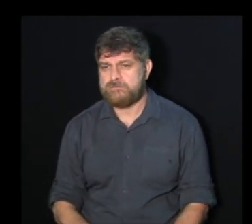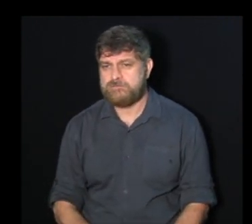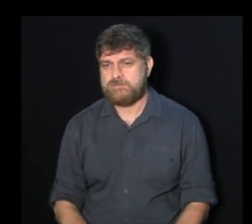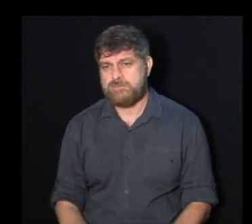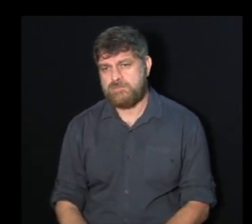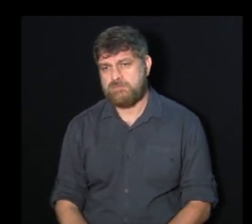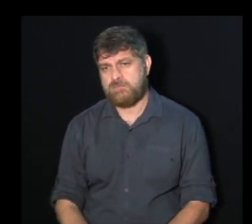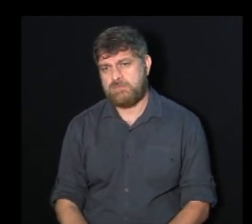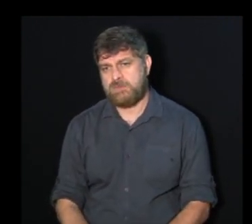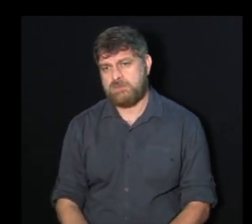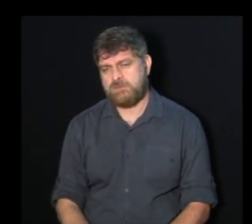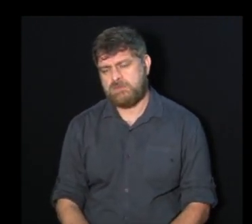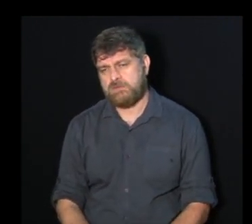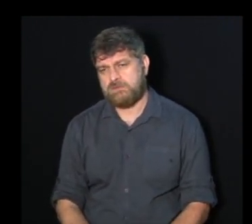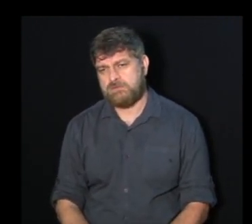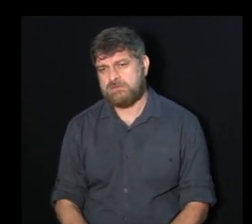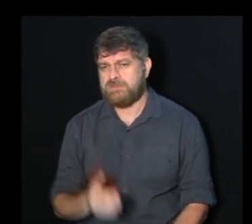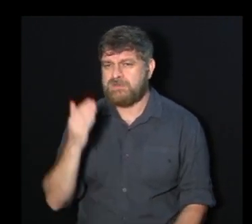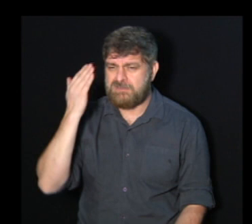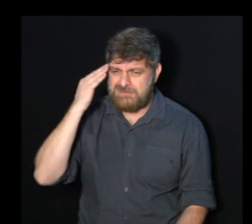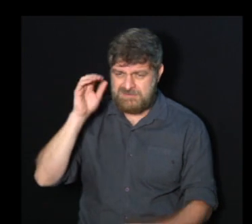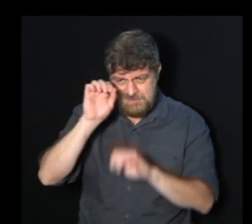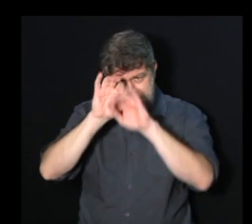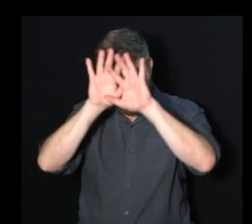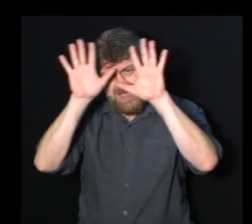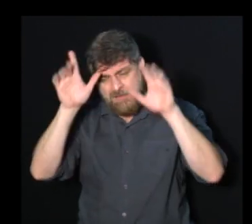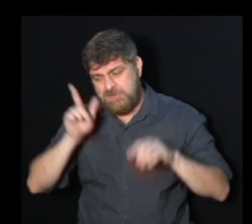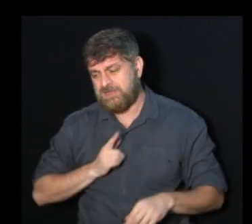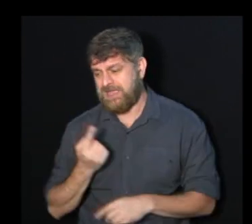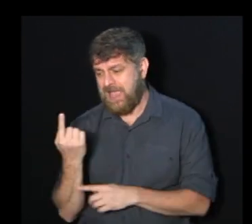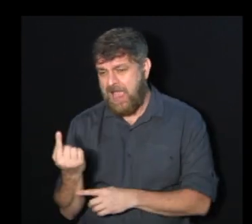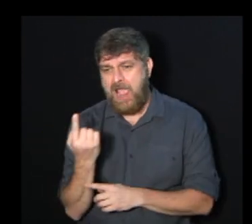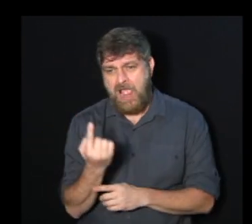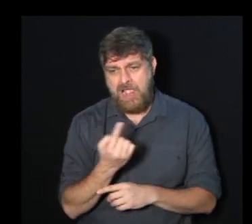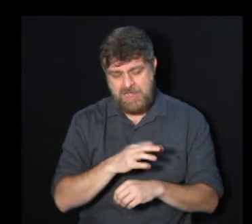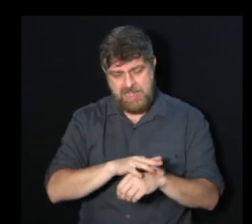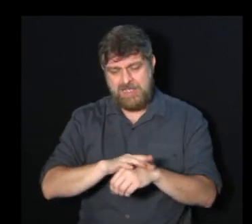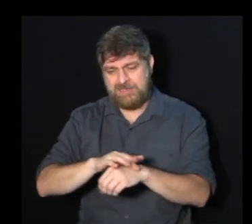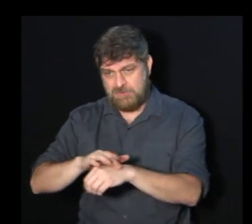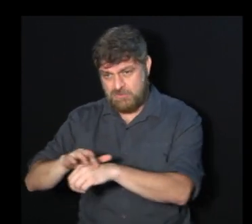Então, é claro, né, dentro de cada patologia aí.